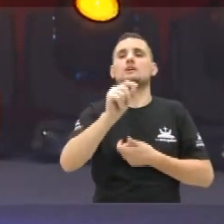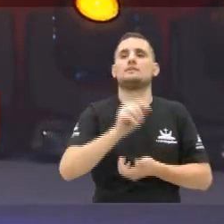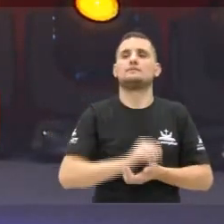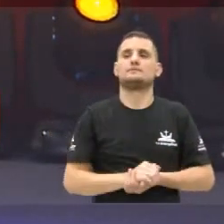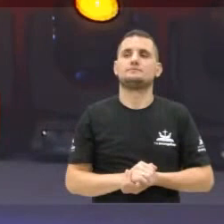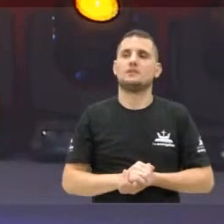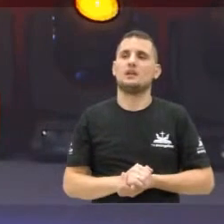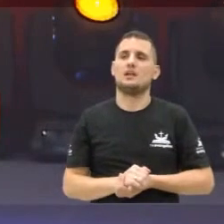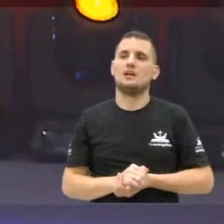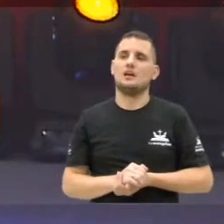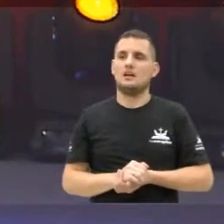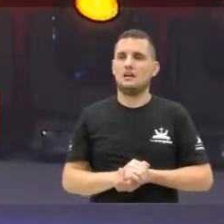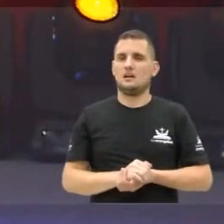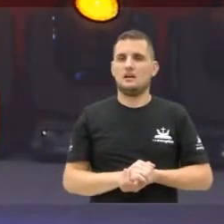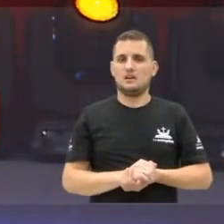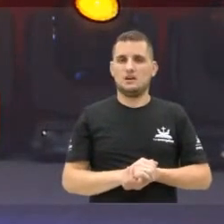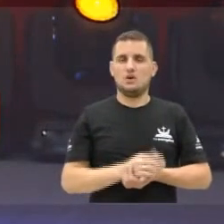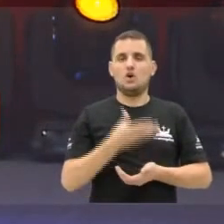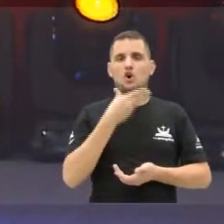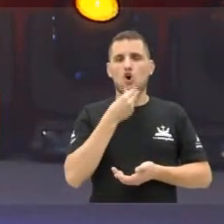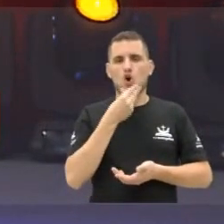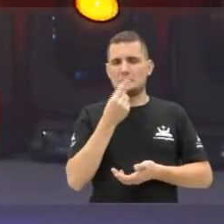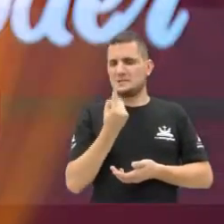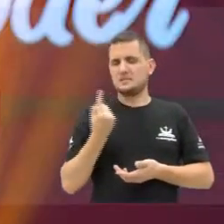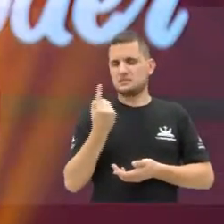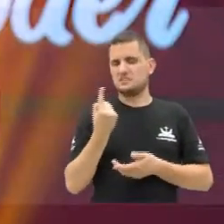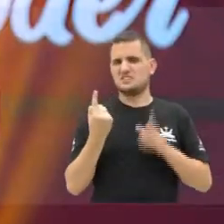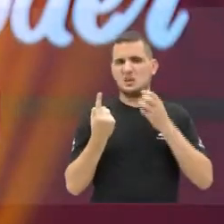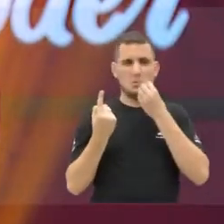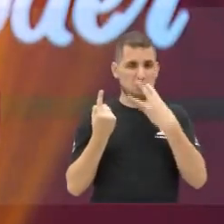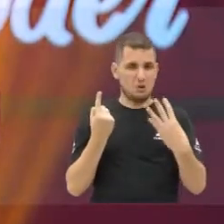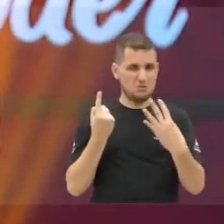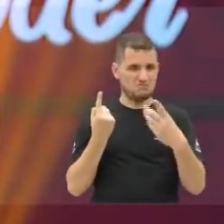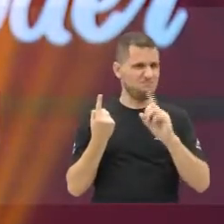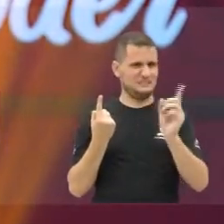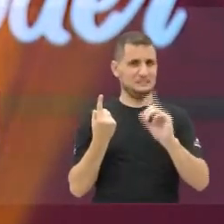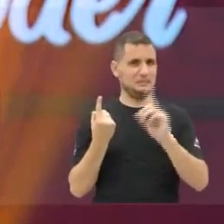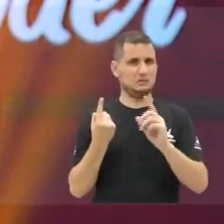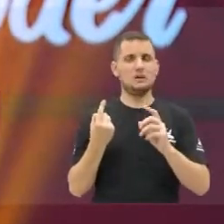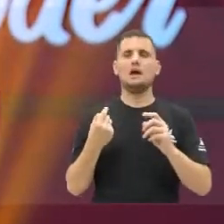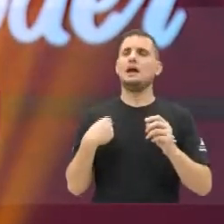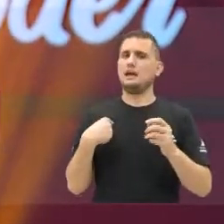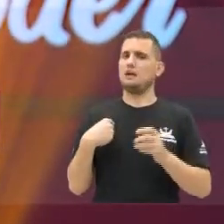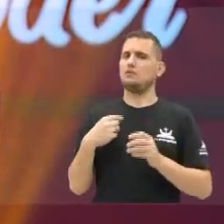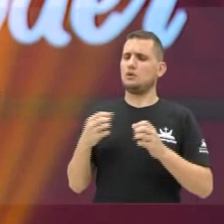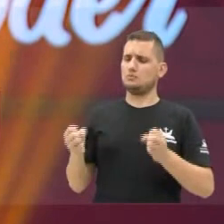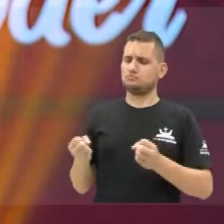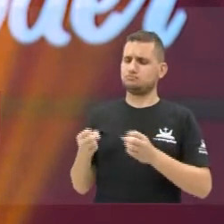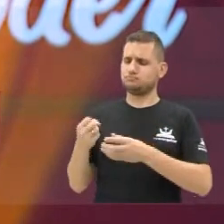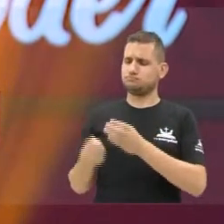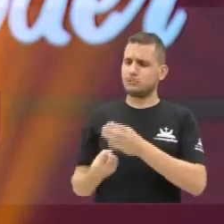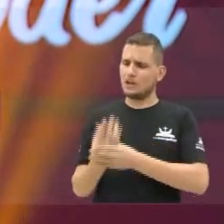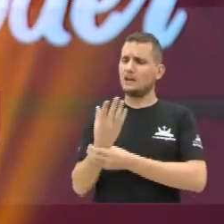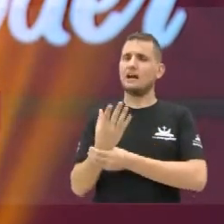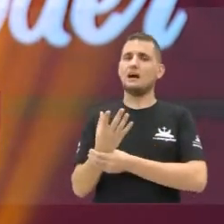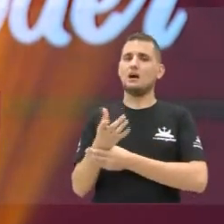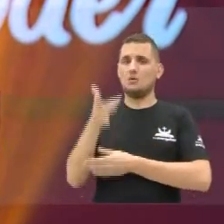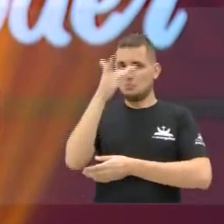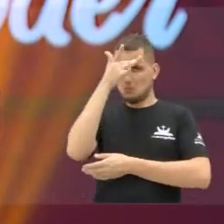não é bom que o homem esteja só, eu vou lhe fazer uma auxiliar que lhe corresponda.